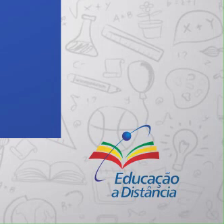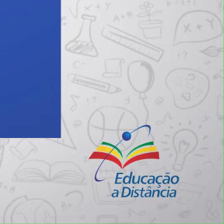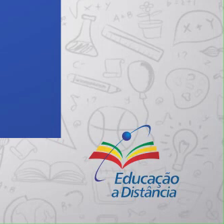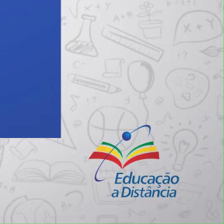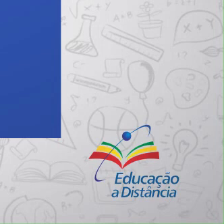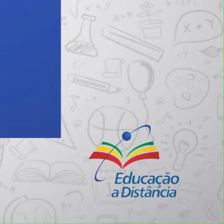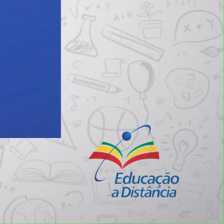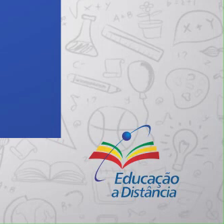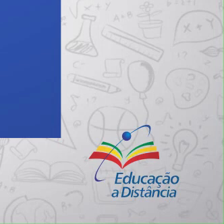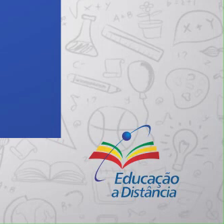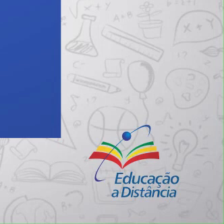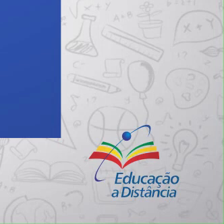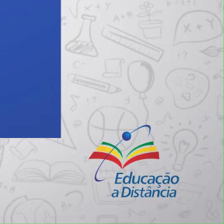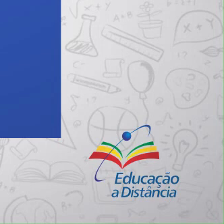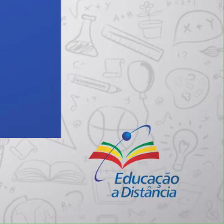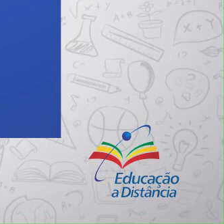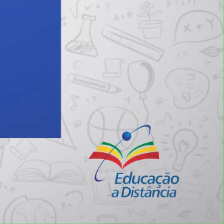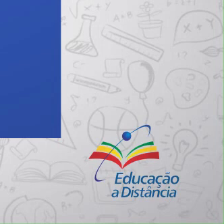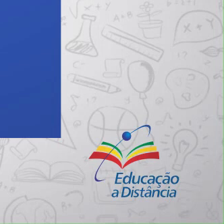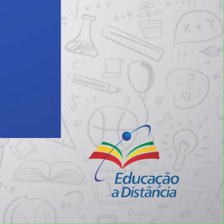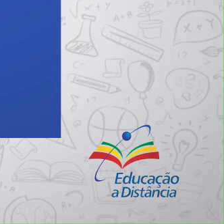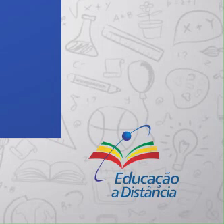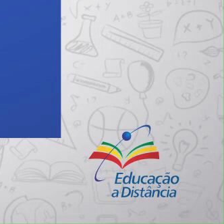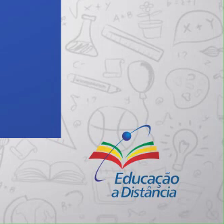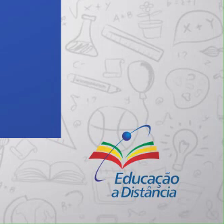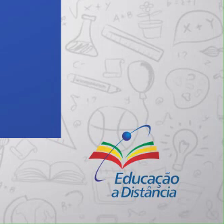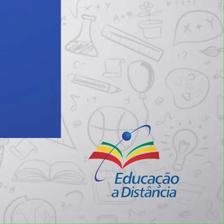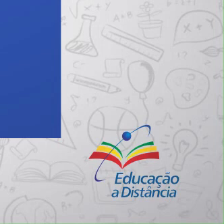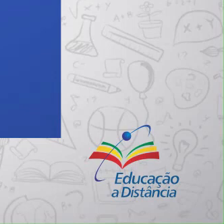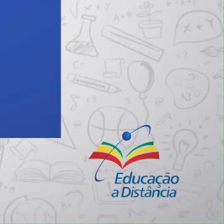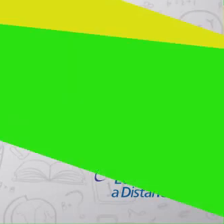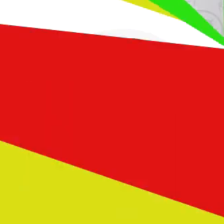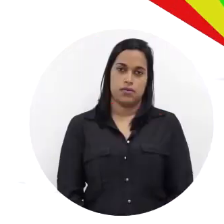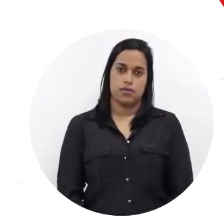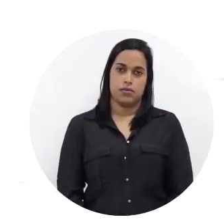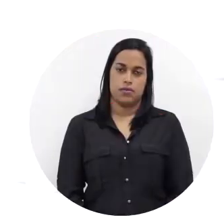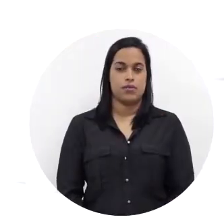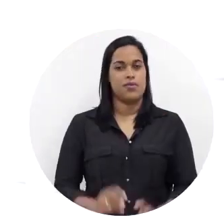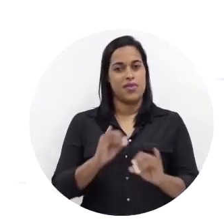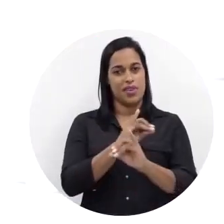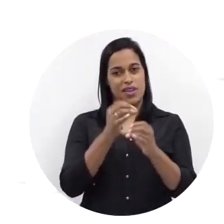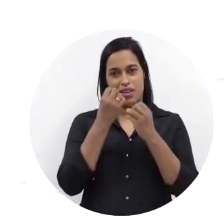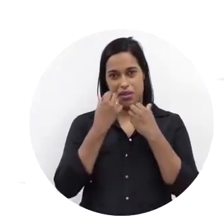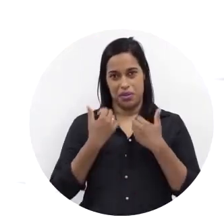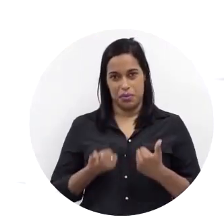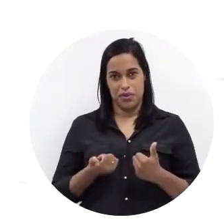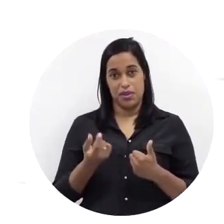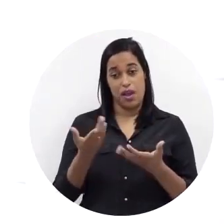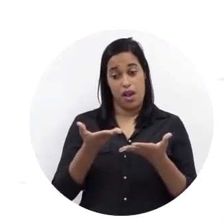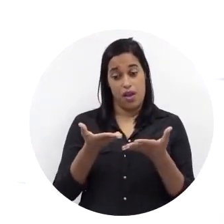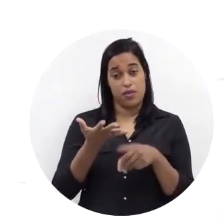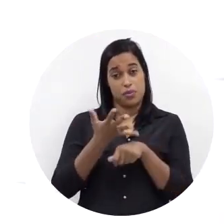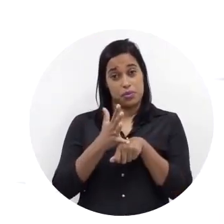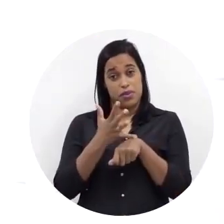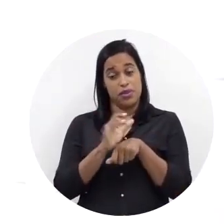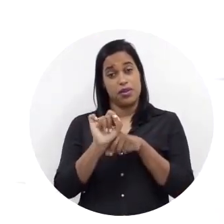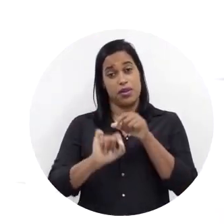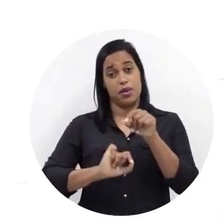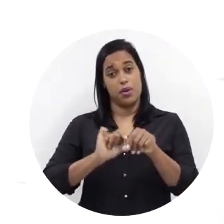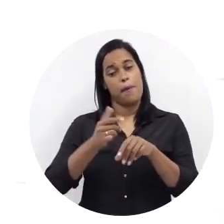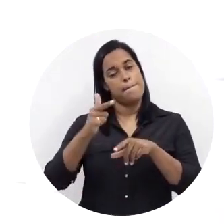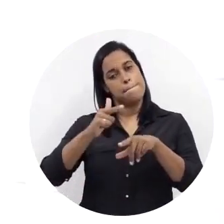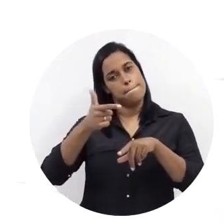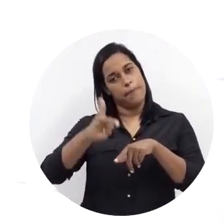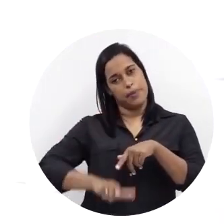de juros simples e compostos e capital. Olá pessoal, vamos praticar um pouco de mais